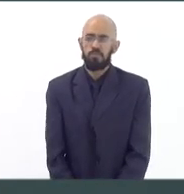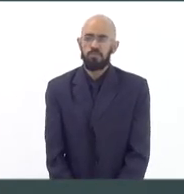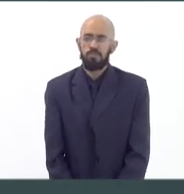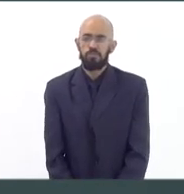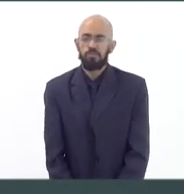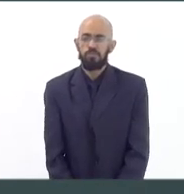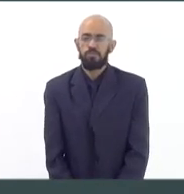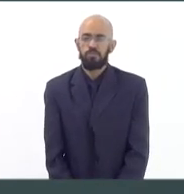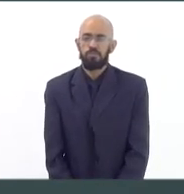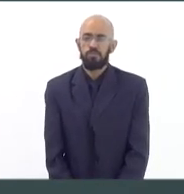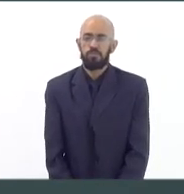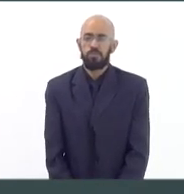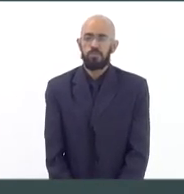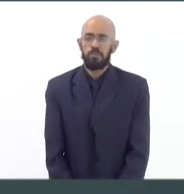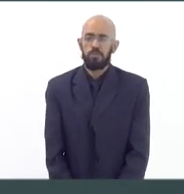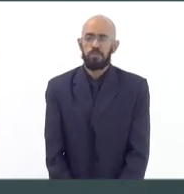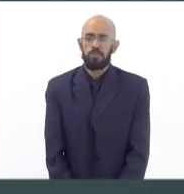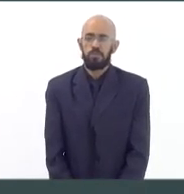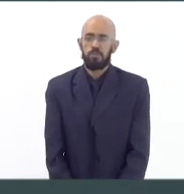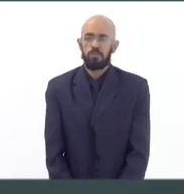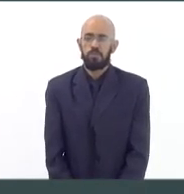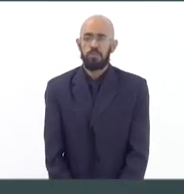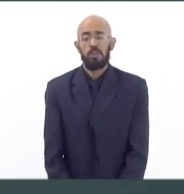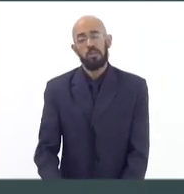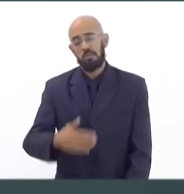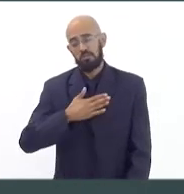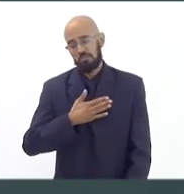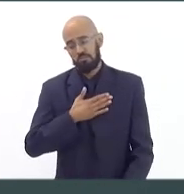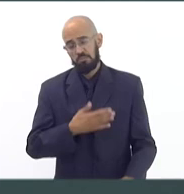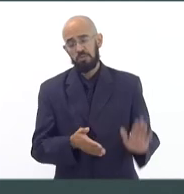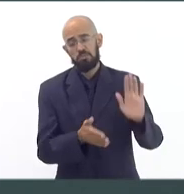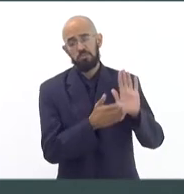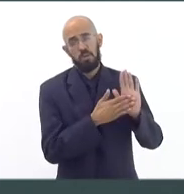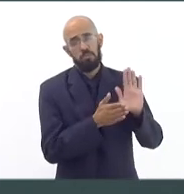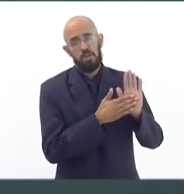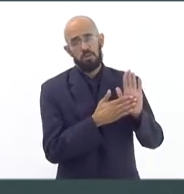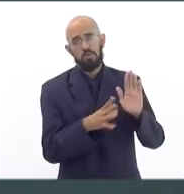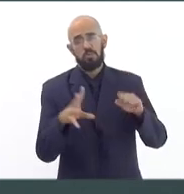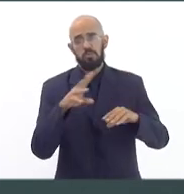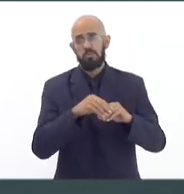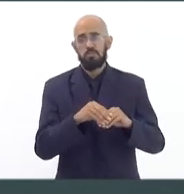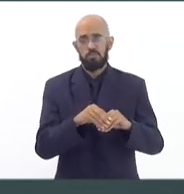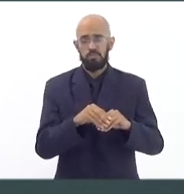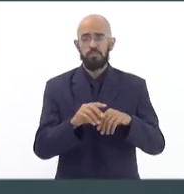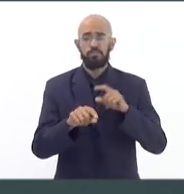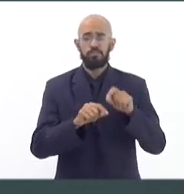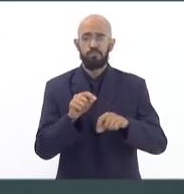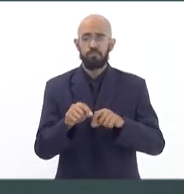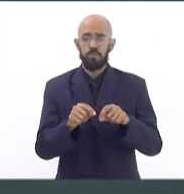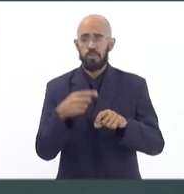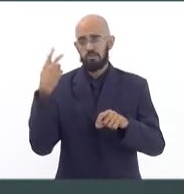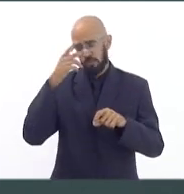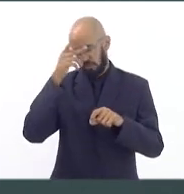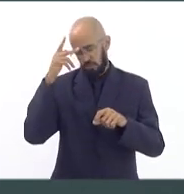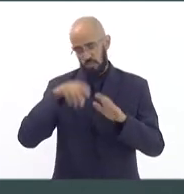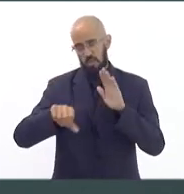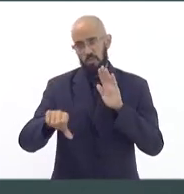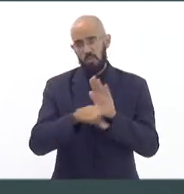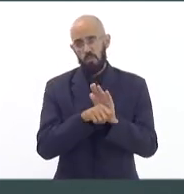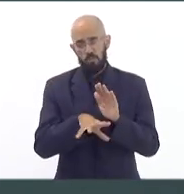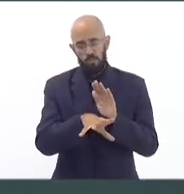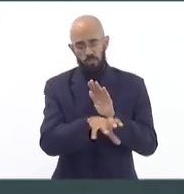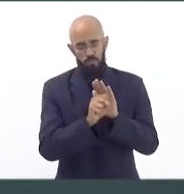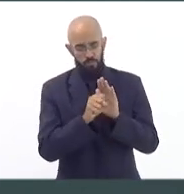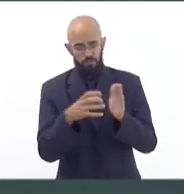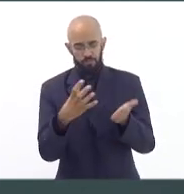ó e aqui eu coloco algumas Algumas propostas não sei que é o incremento da sanção aqueles que cometem os crimes de receptação e furto de bens